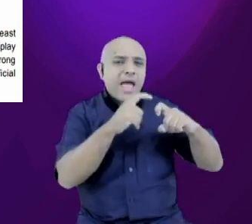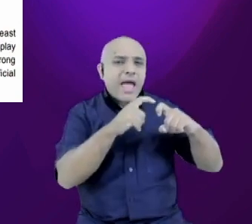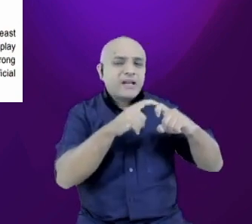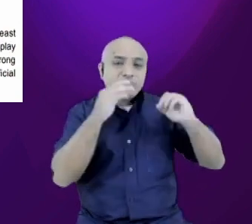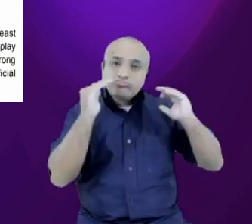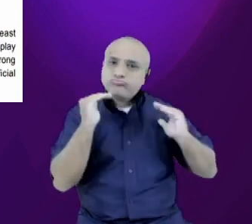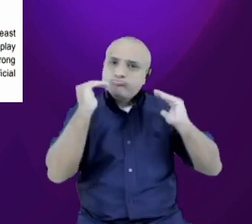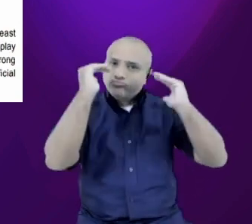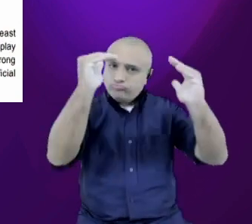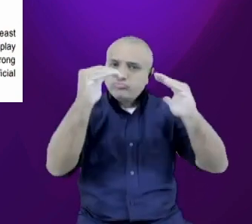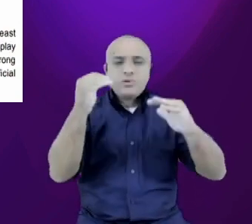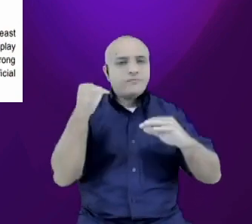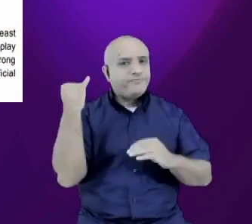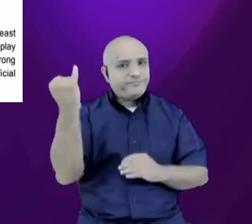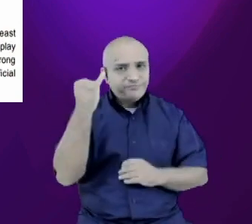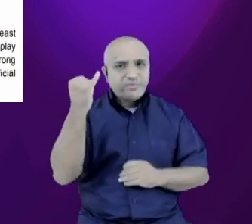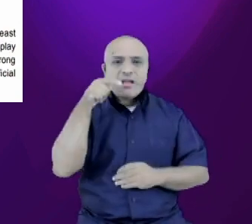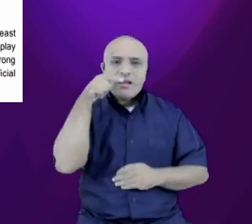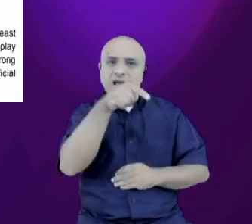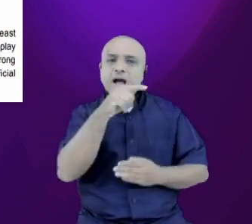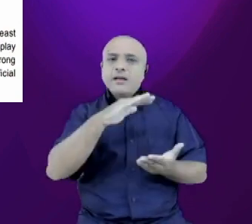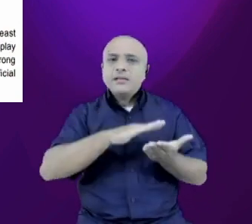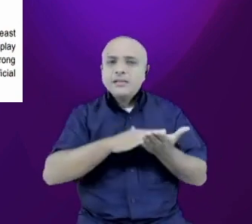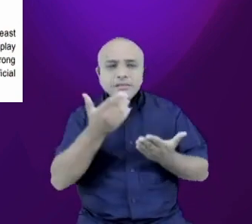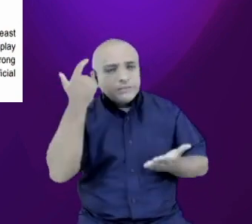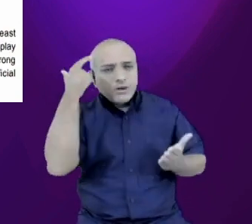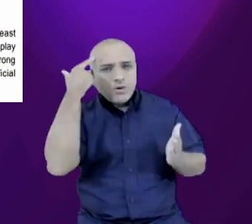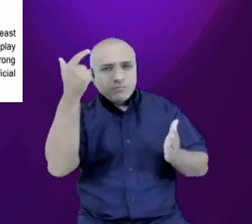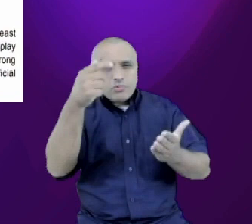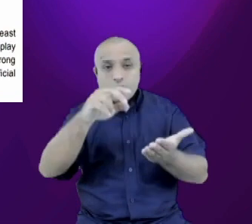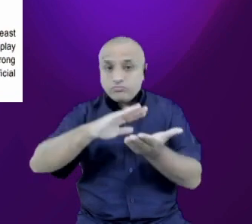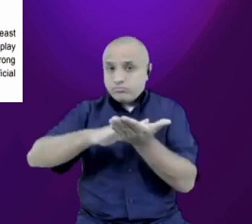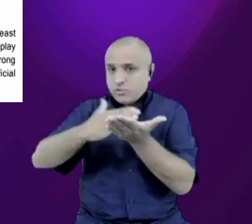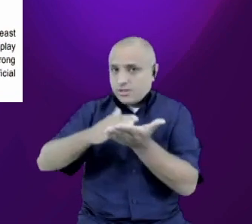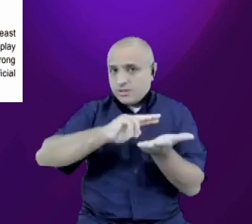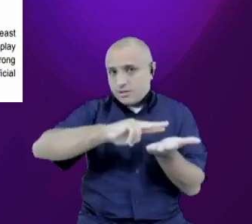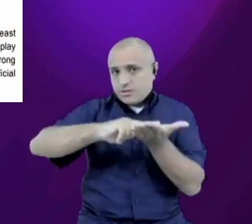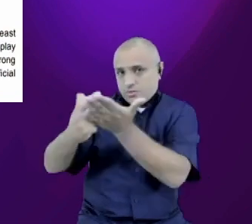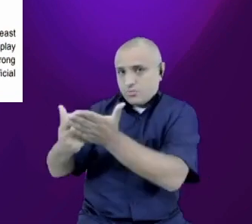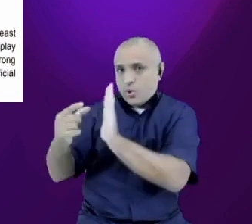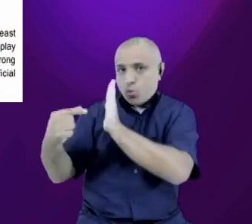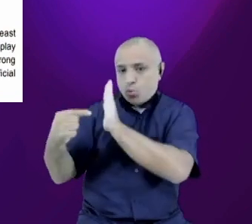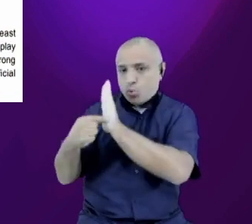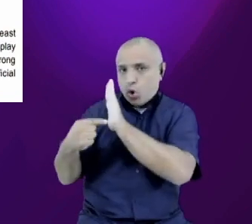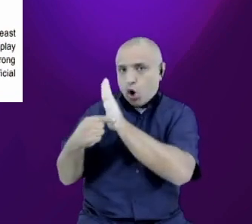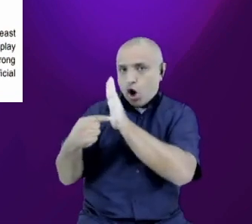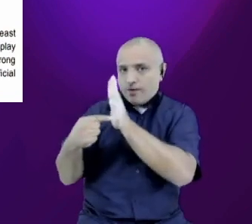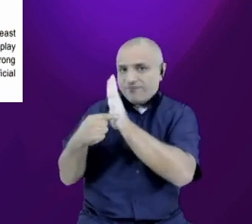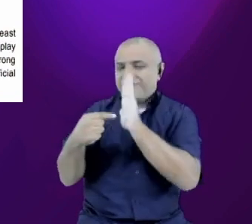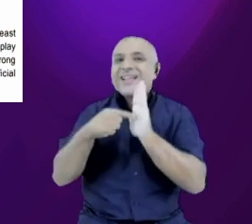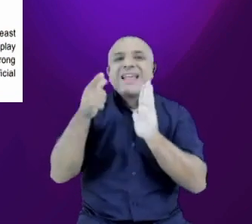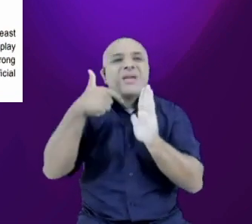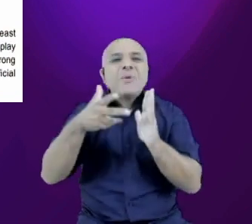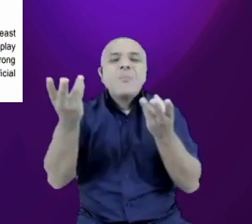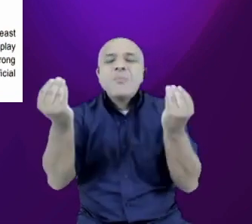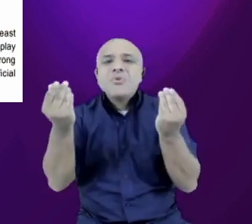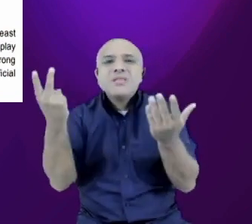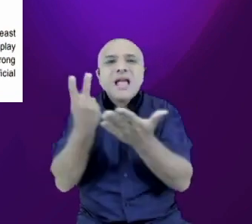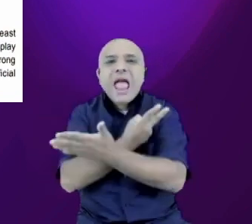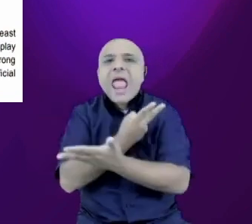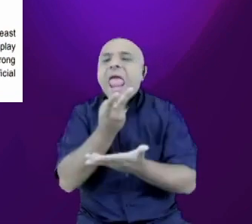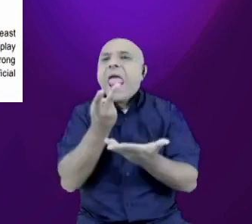em relação à interpretação do software, porque a gente ainda tem alguns softwares com uma margem de erro